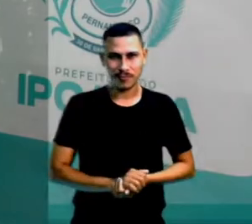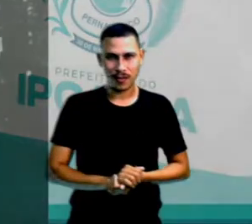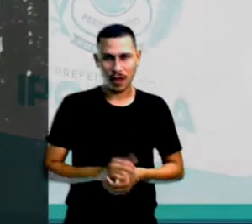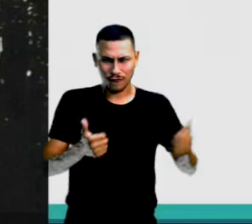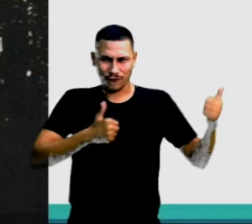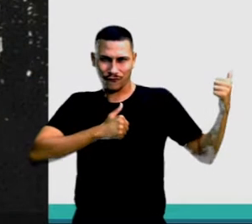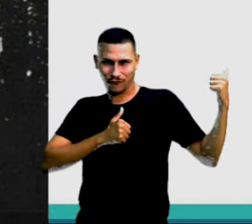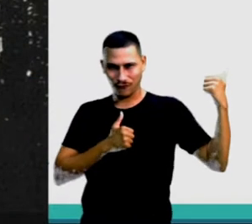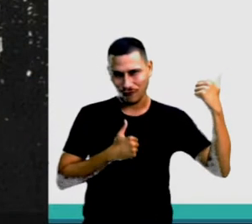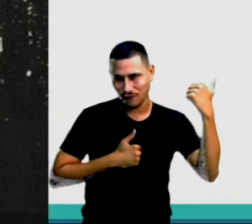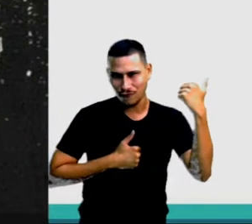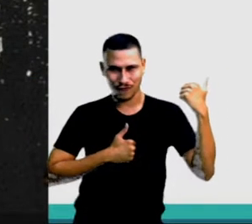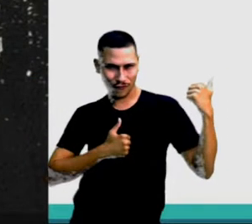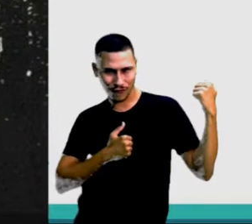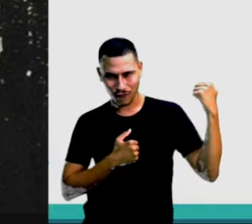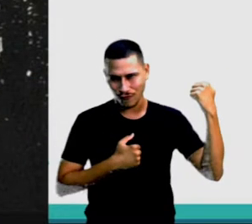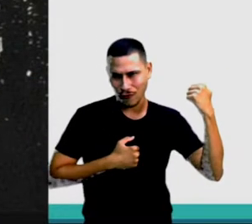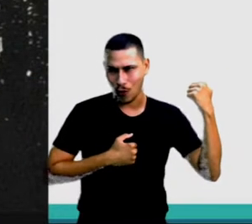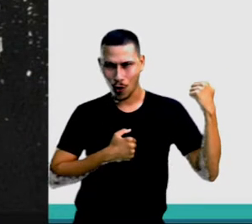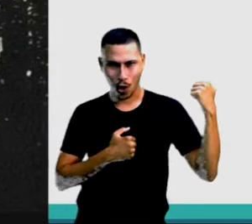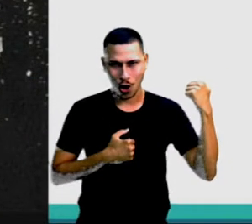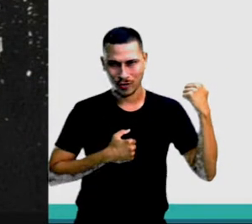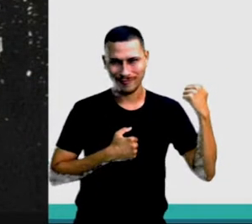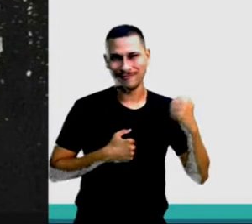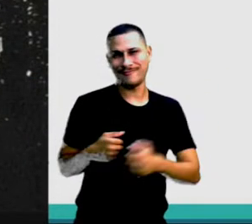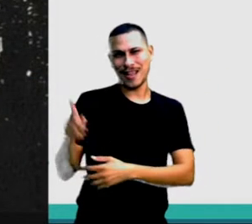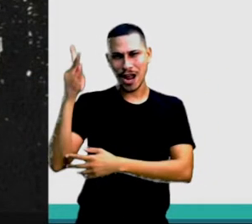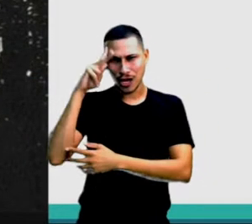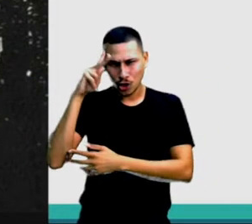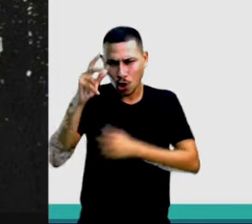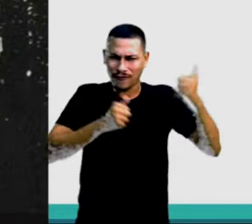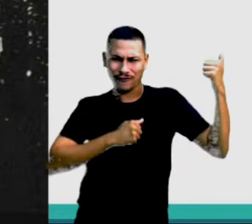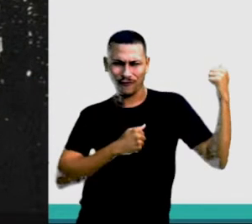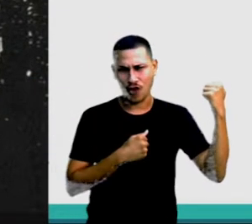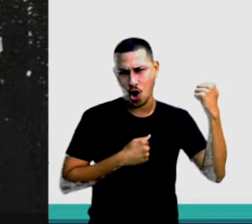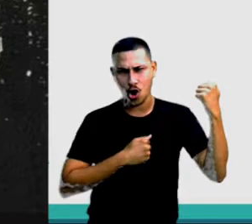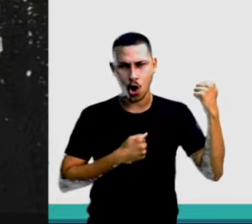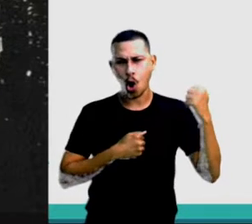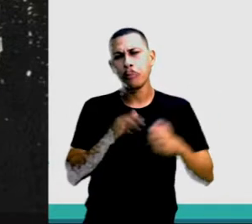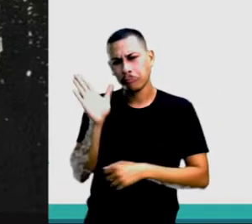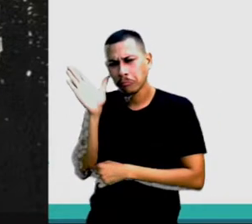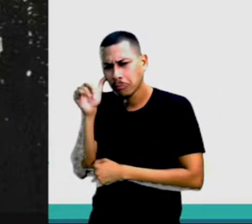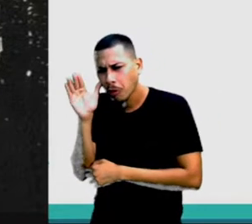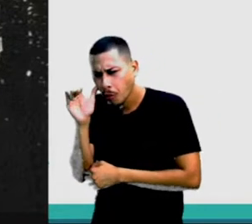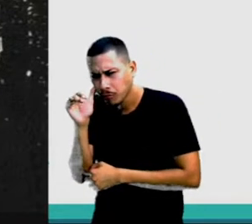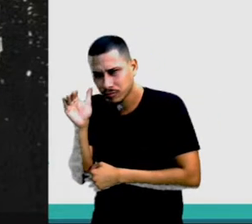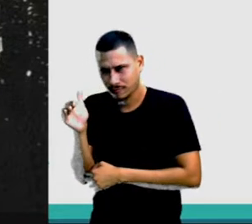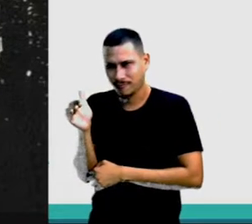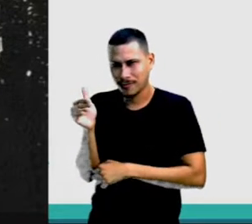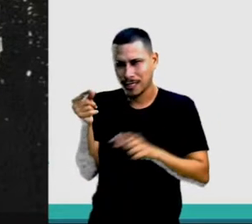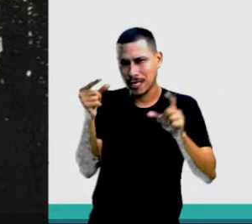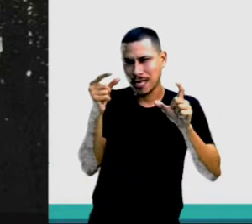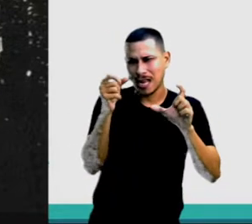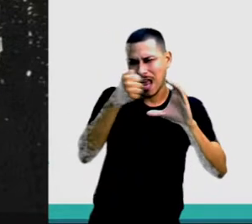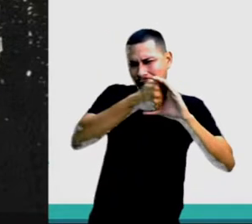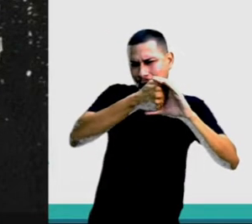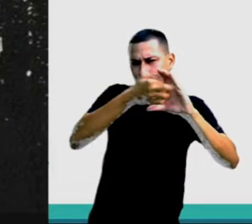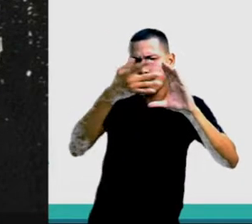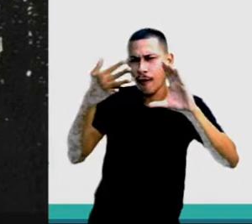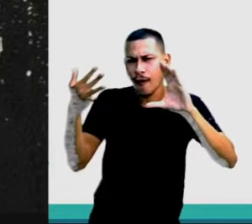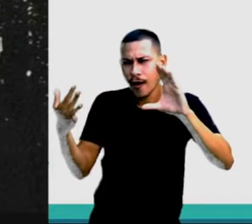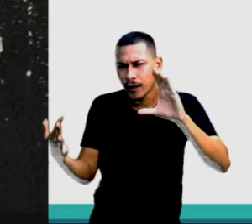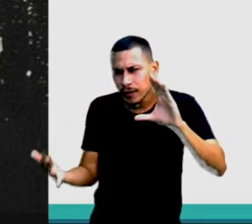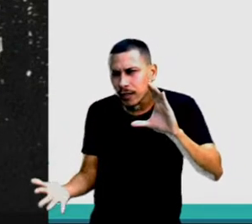forró. A história do forró reúne muitas curiosidades e características que